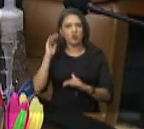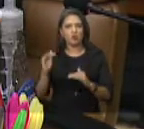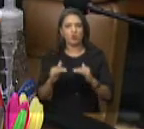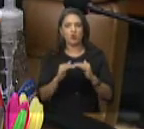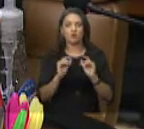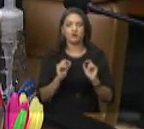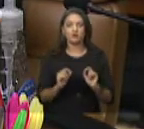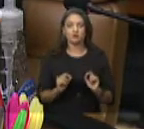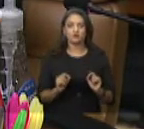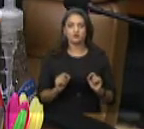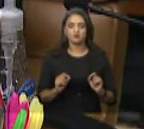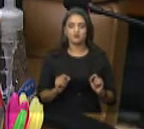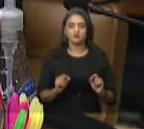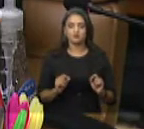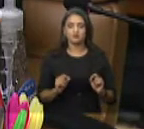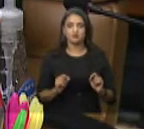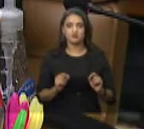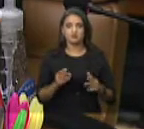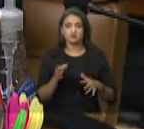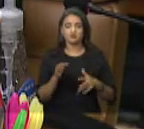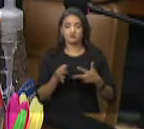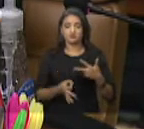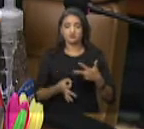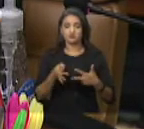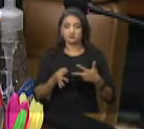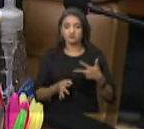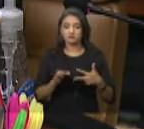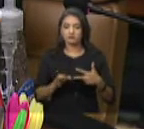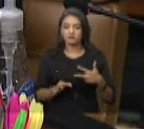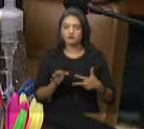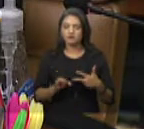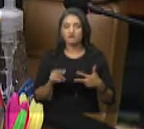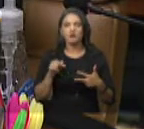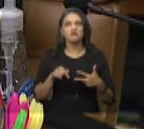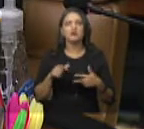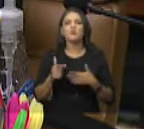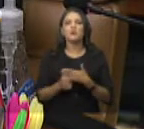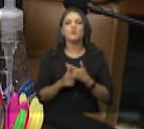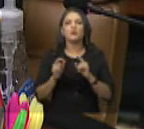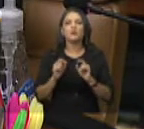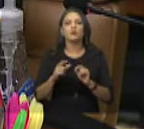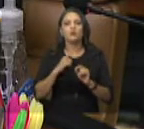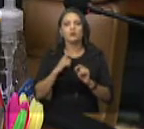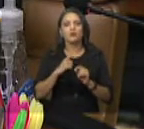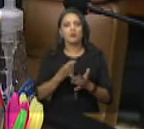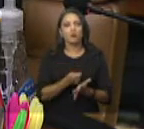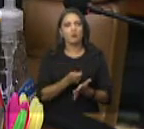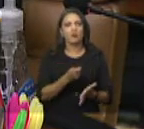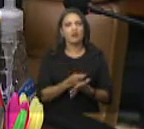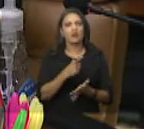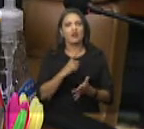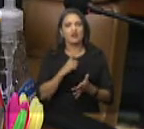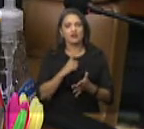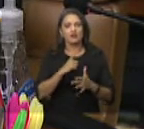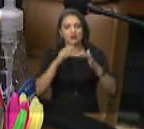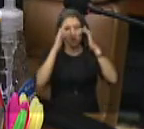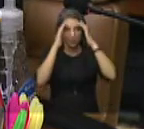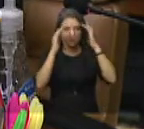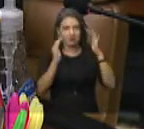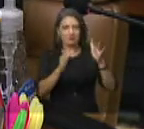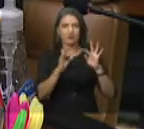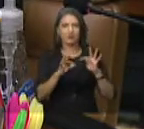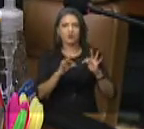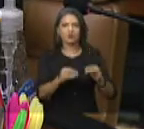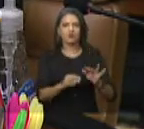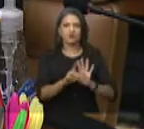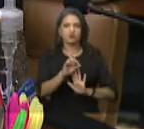neste caso o poder judiciário atuou para de comprimento integral e eficácia plena jurídica e social a um direito fundamental